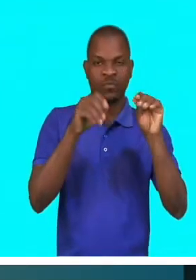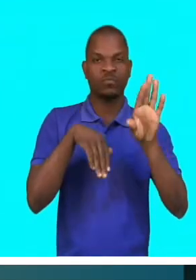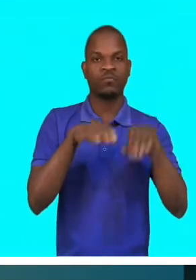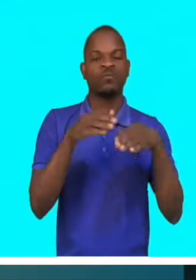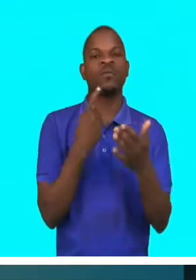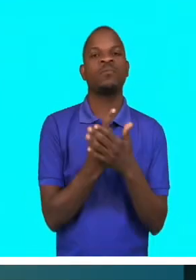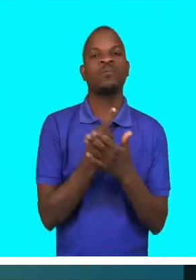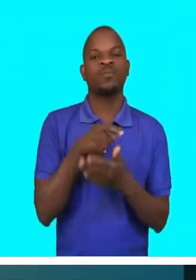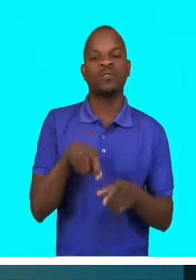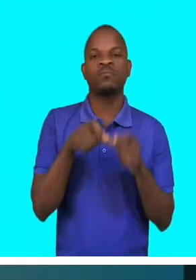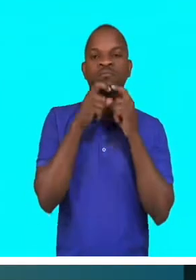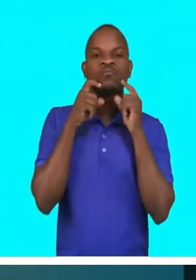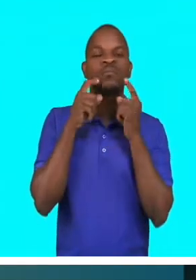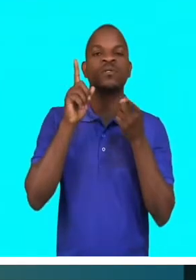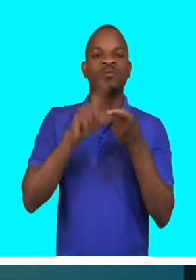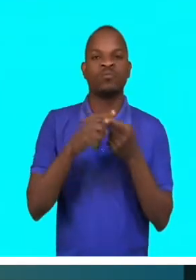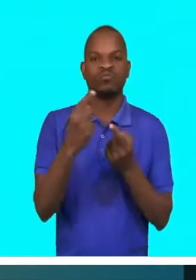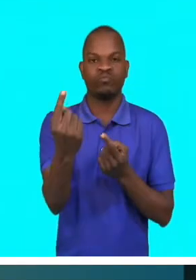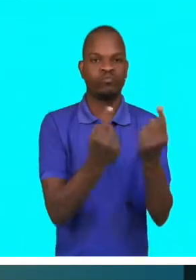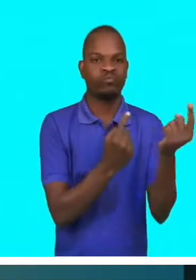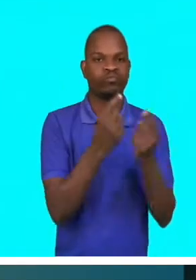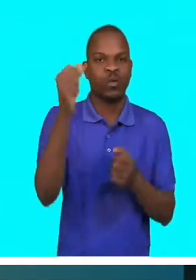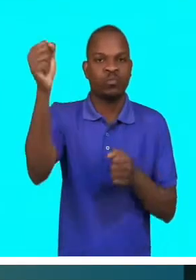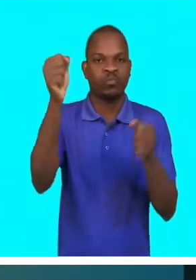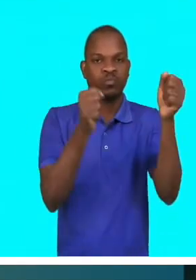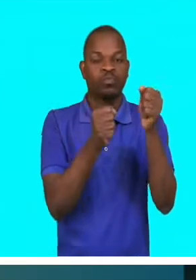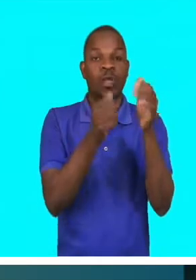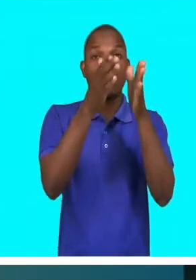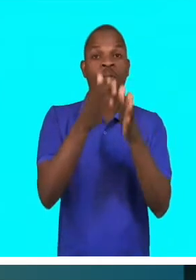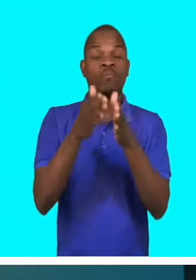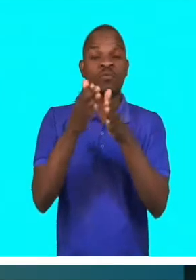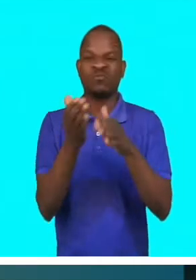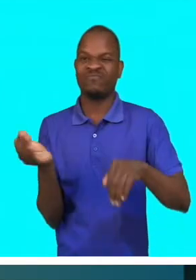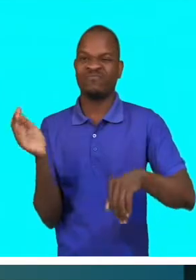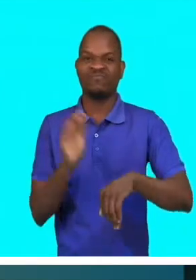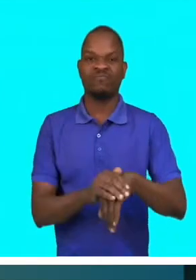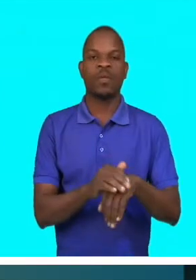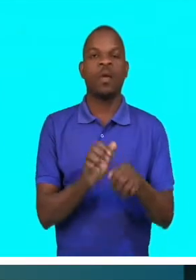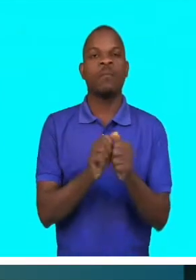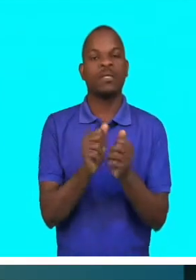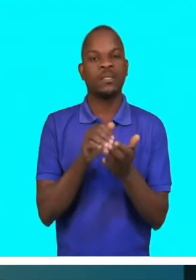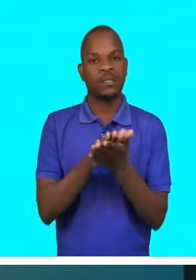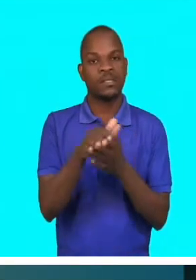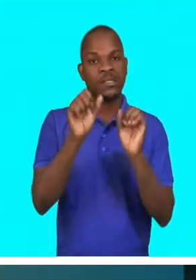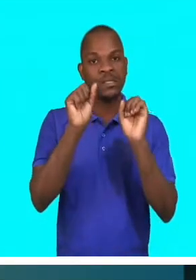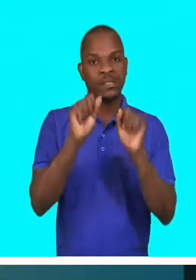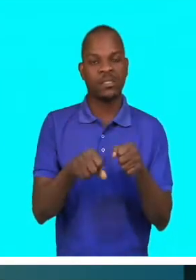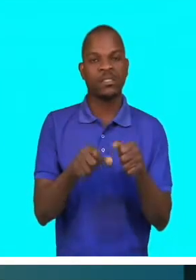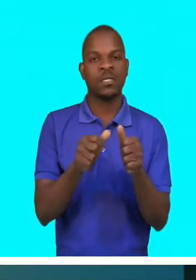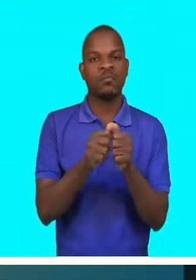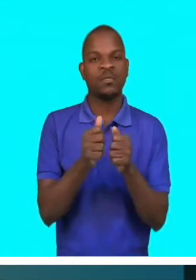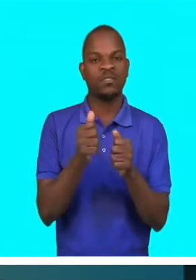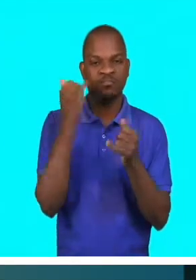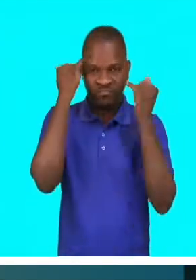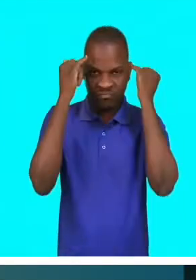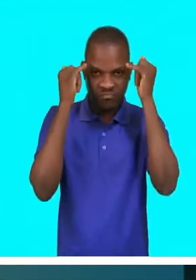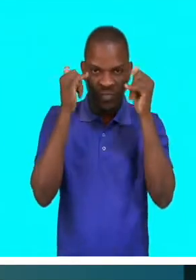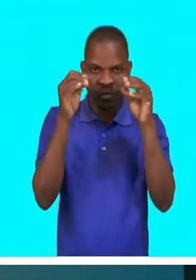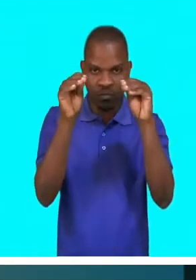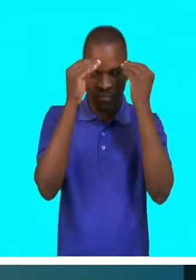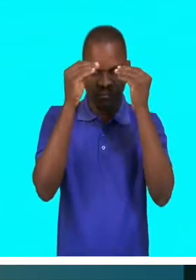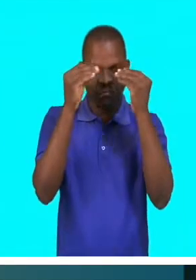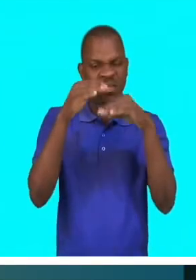Era bom que nós aqui também conseguíssemos trazer pessoas com mais experiência para cá, mas claro que isso tem custos e torna-se difícil. Então estas pequenas ações